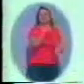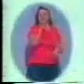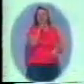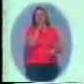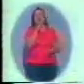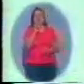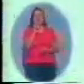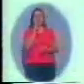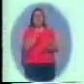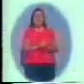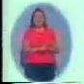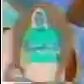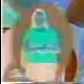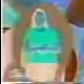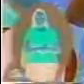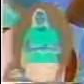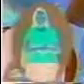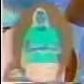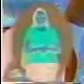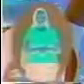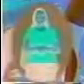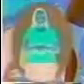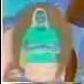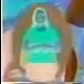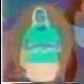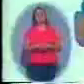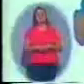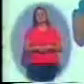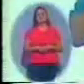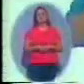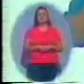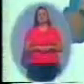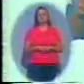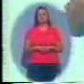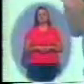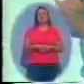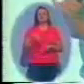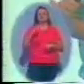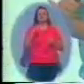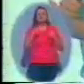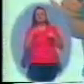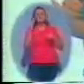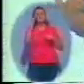a criança junto, porque está misturado na água. Saiba separar.